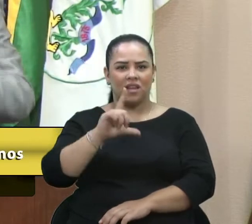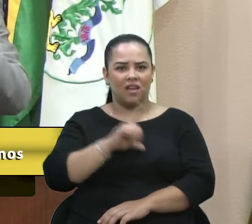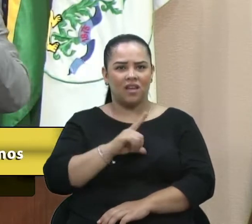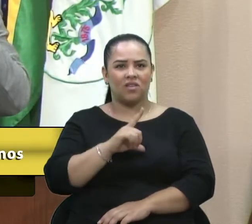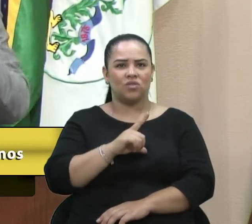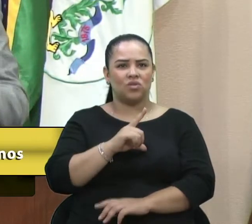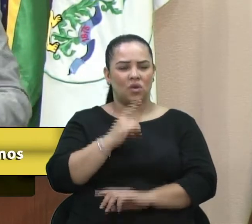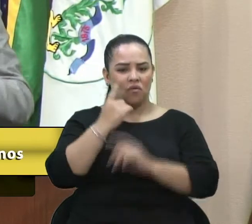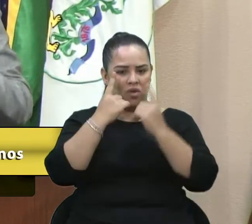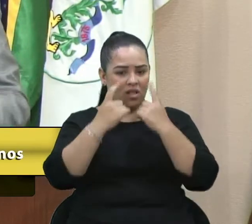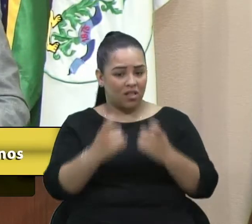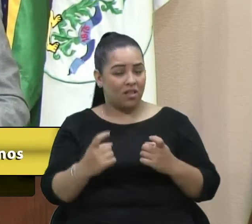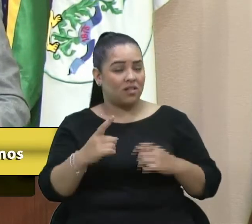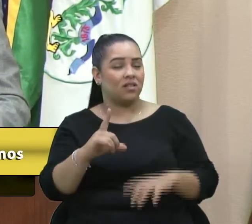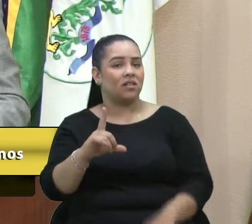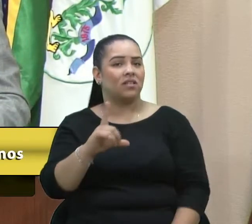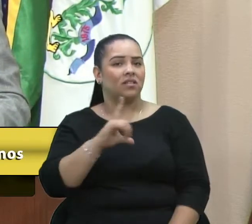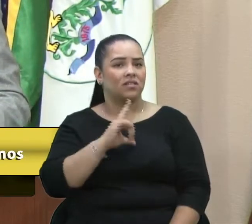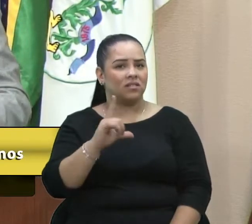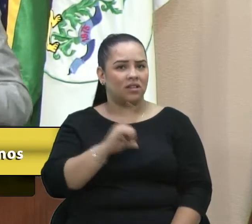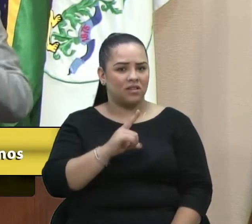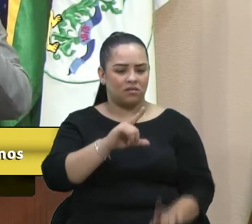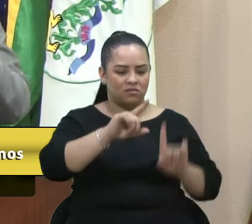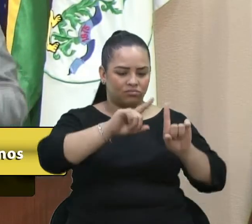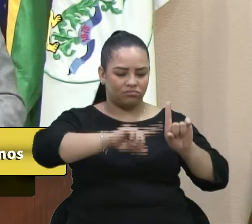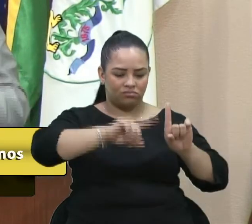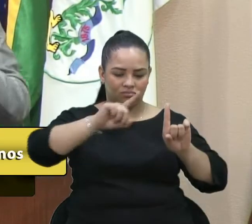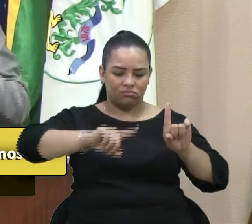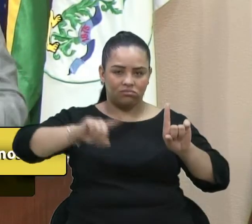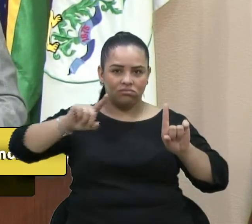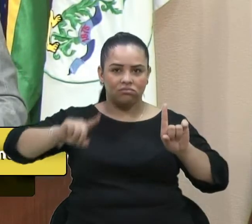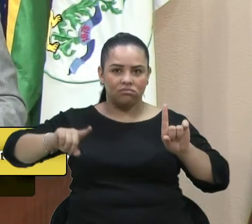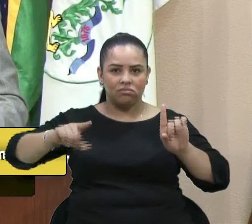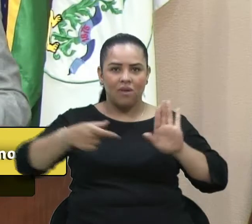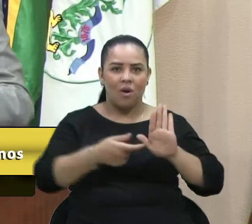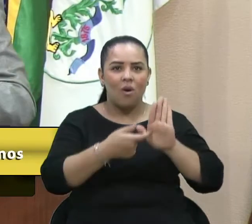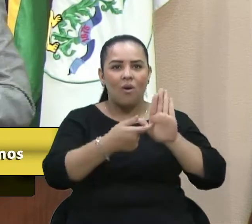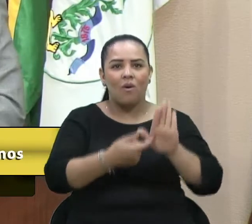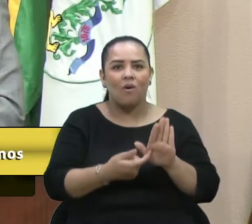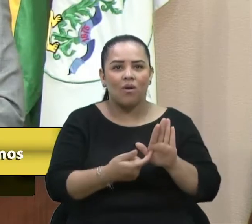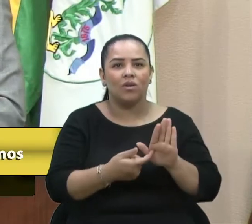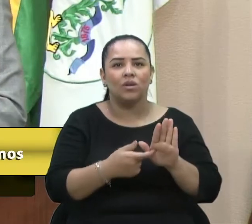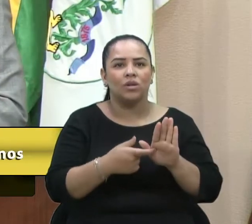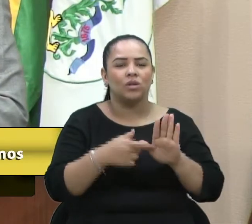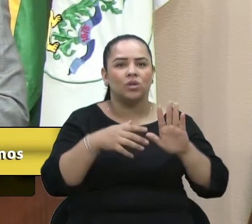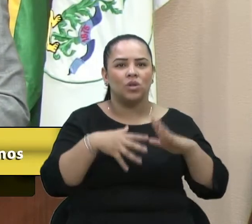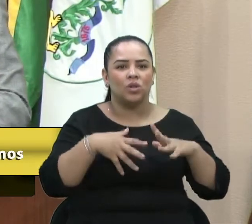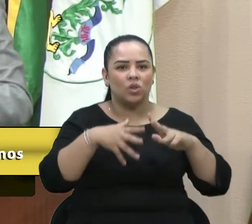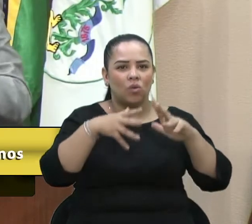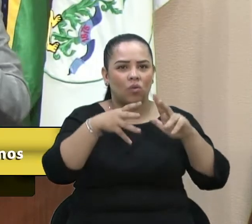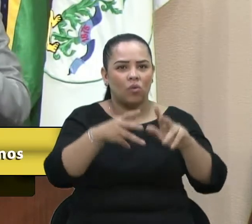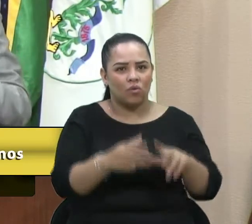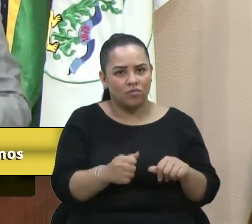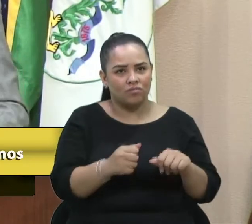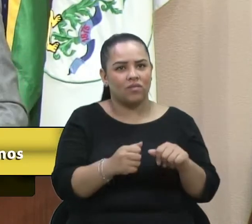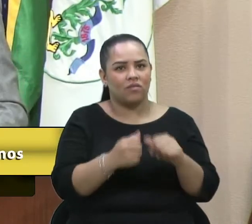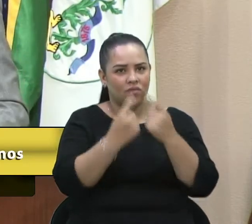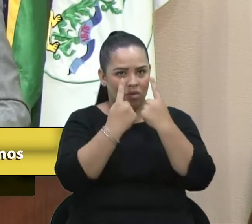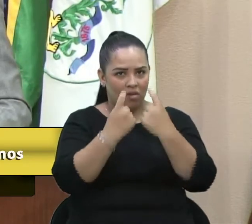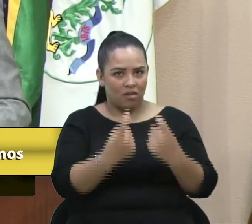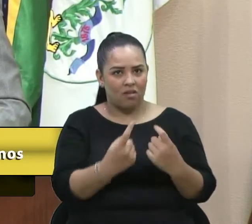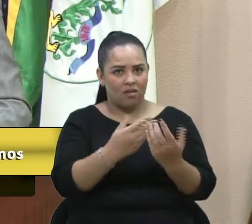por estatísticas, demonstram os números que toda essa violência